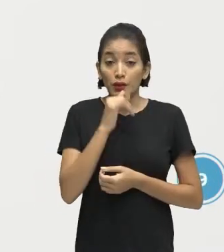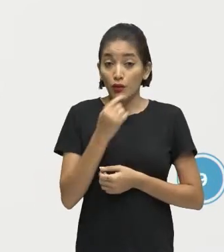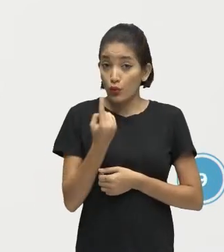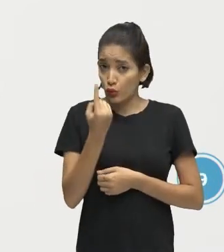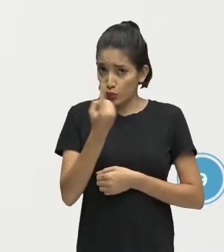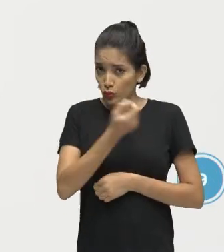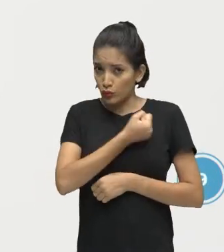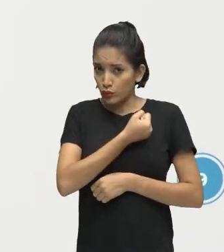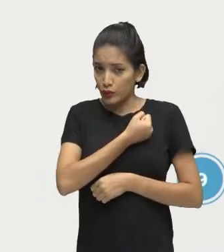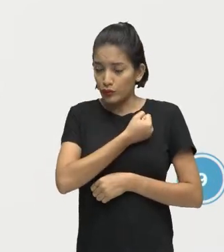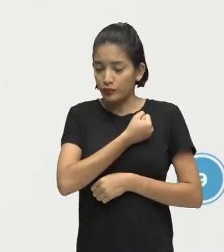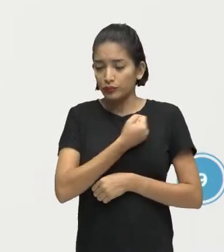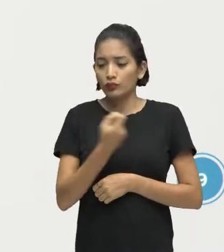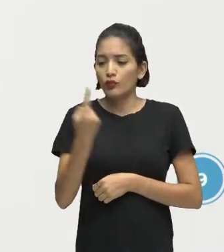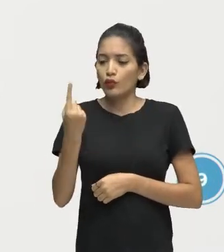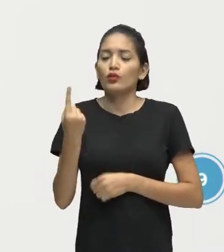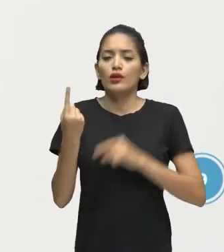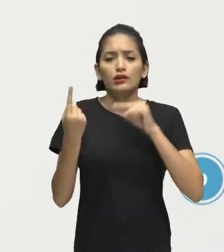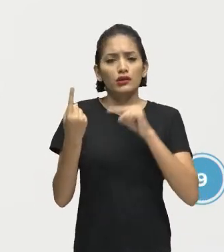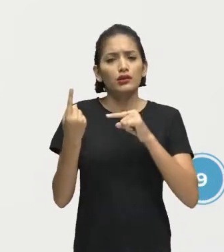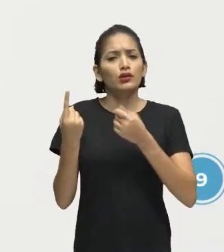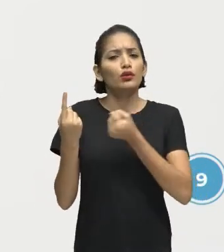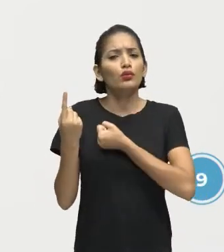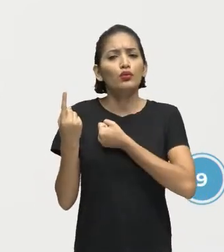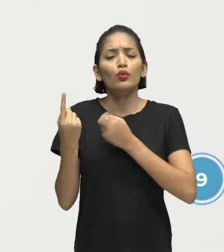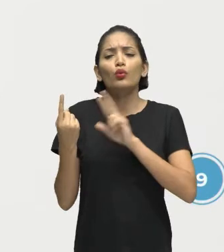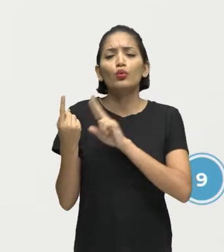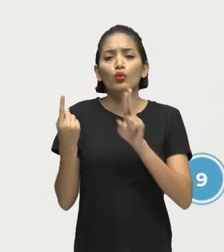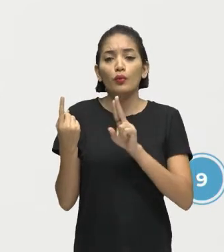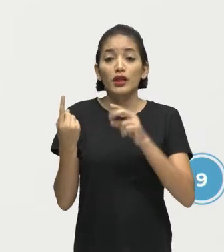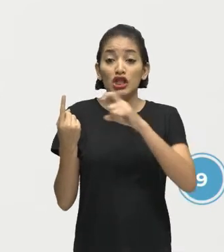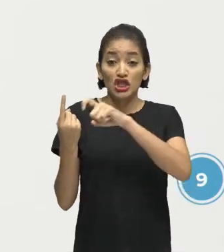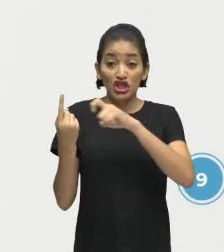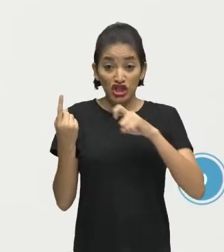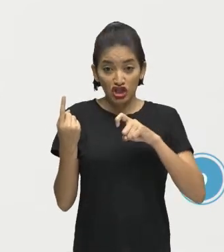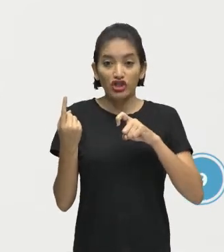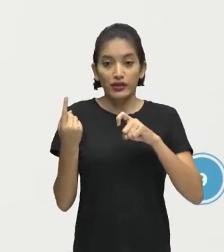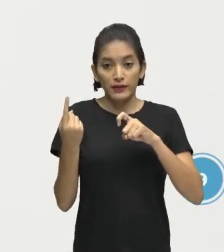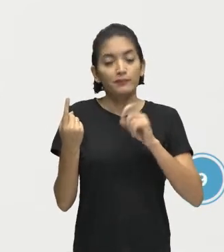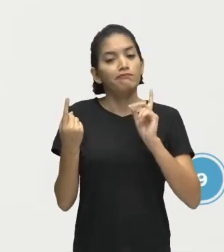número. Esse número, geralmente, a gente vai chamar ele de x.